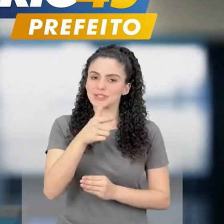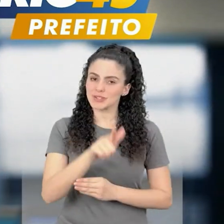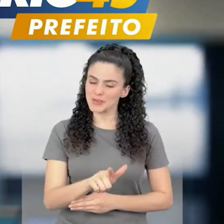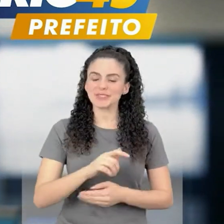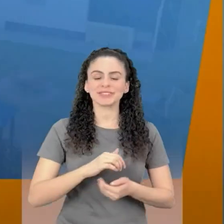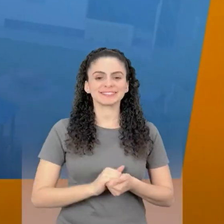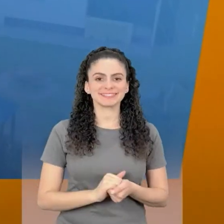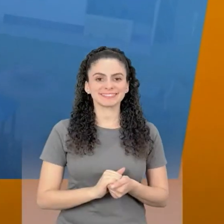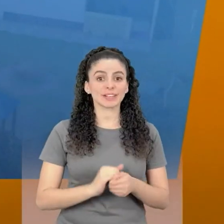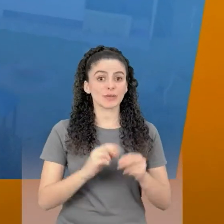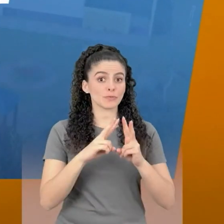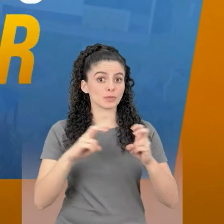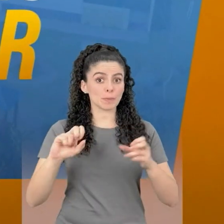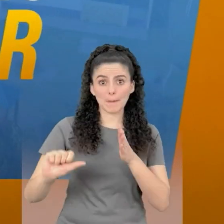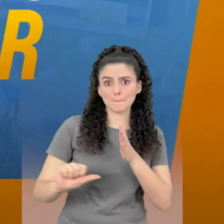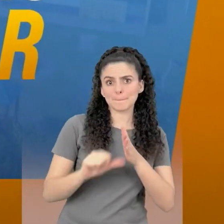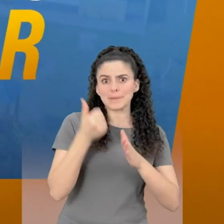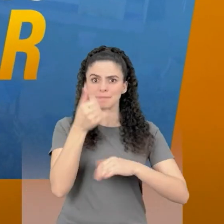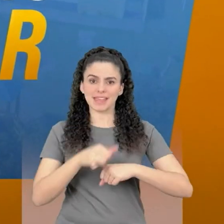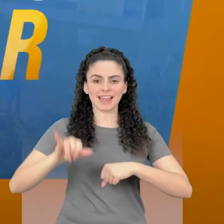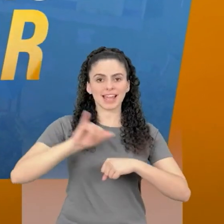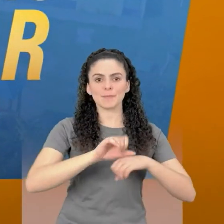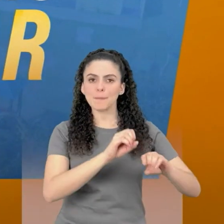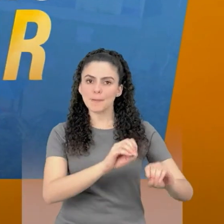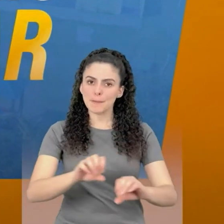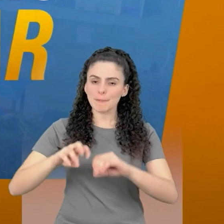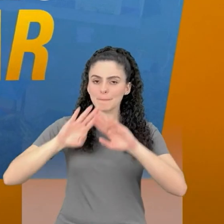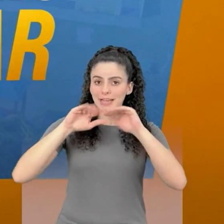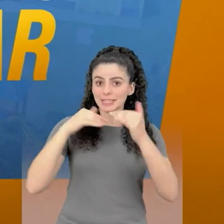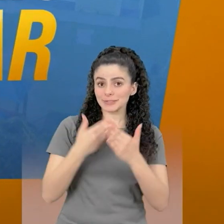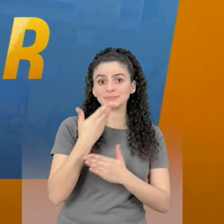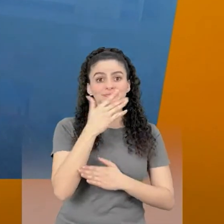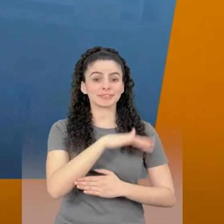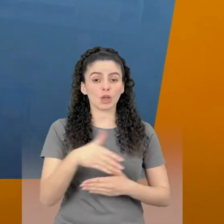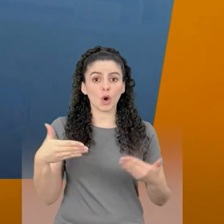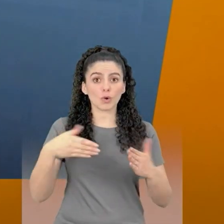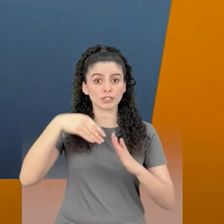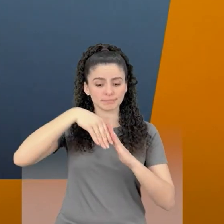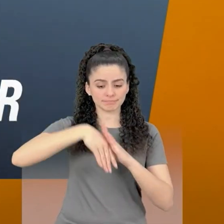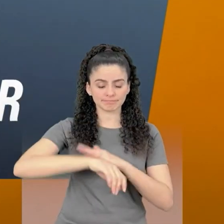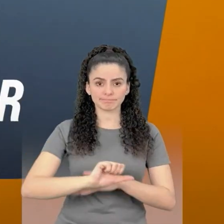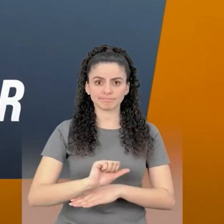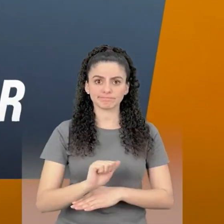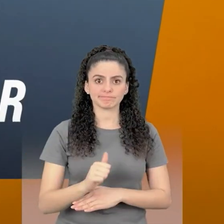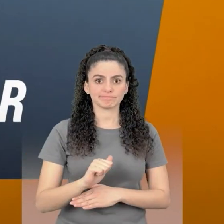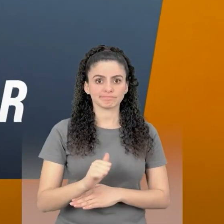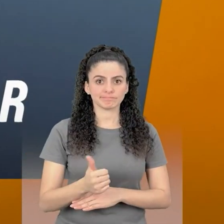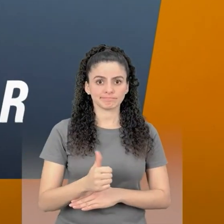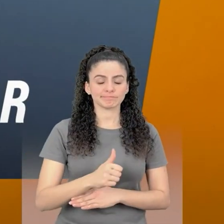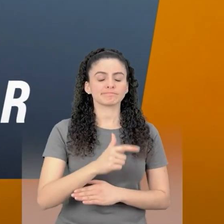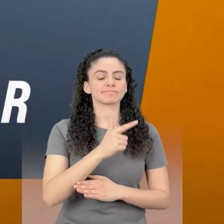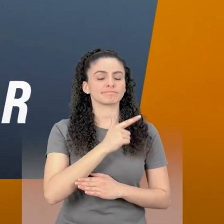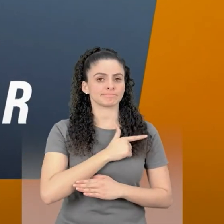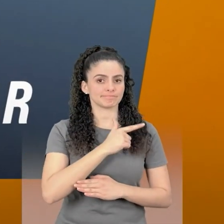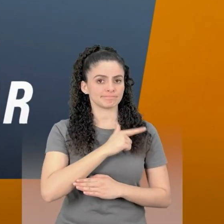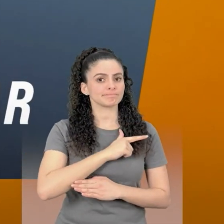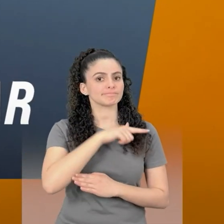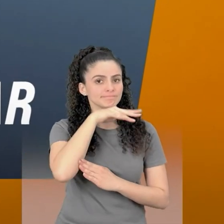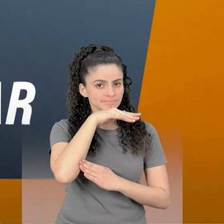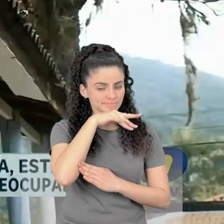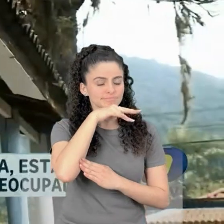a fila de exames. Com o Dário, Floripa era a primeira capital em educação infantil. Hoje, nós despencamos para o